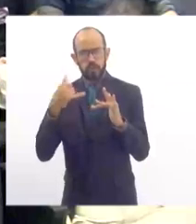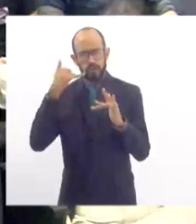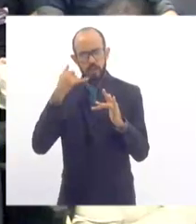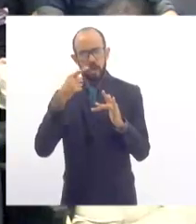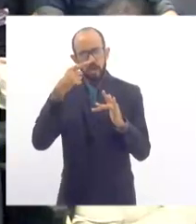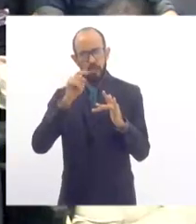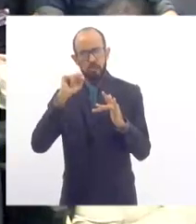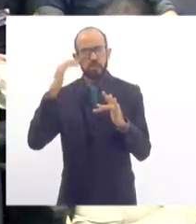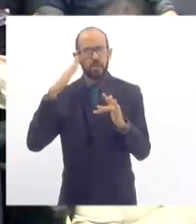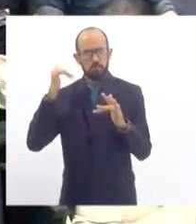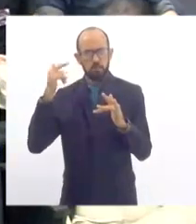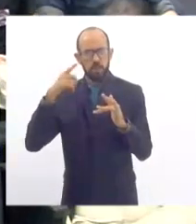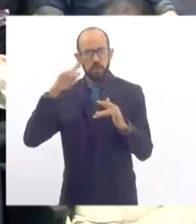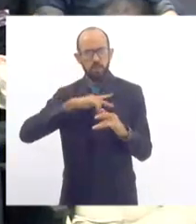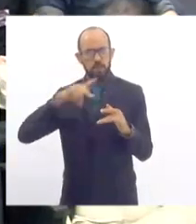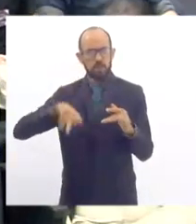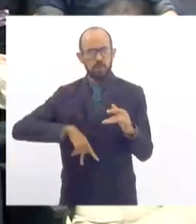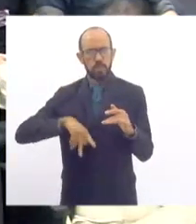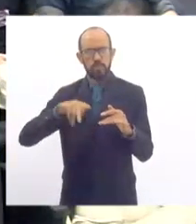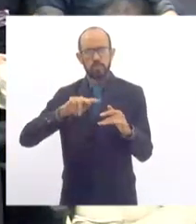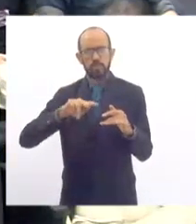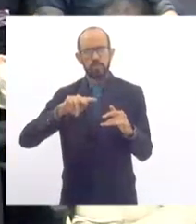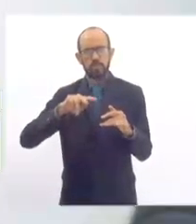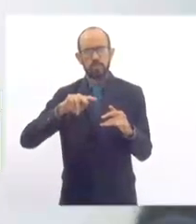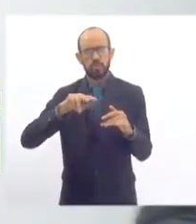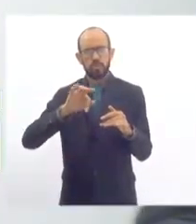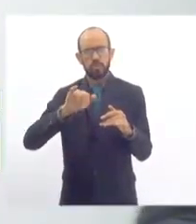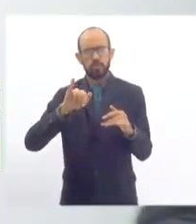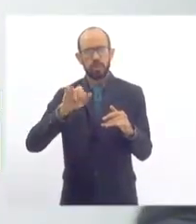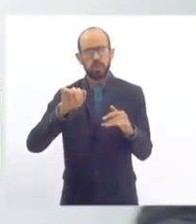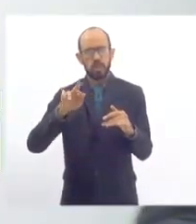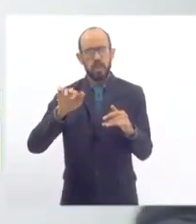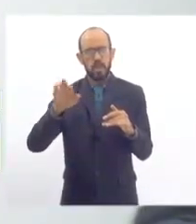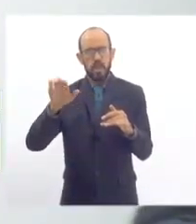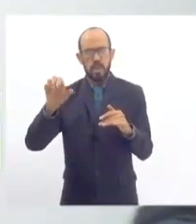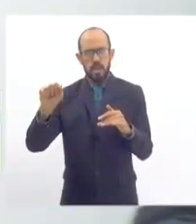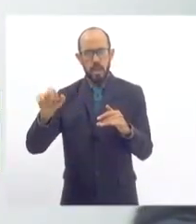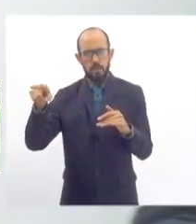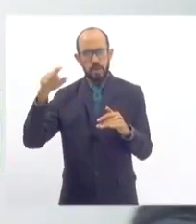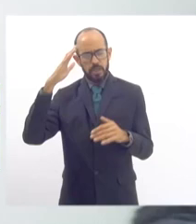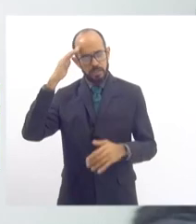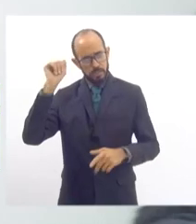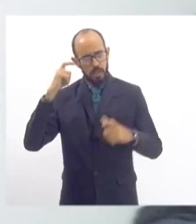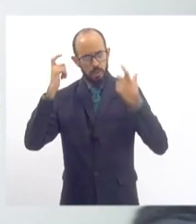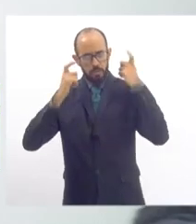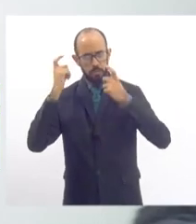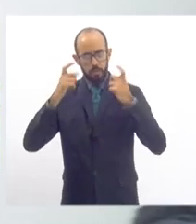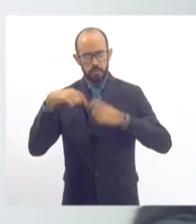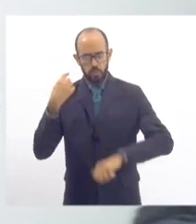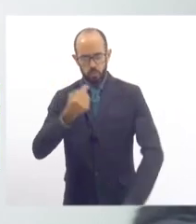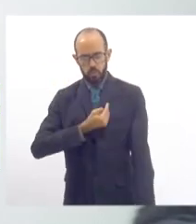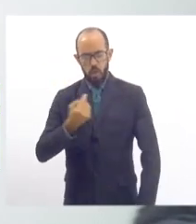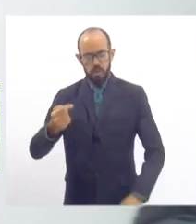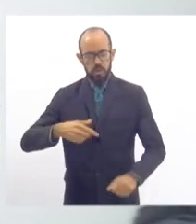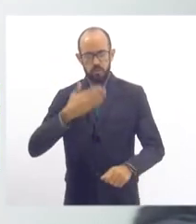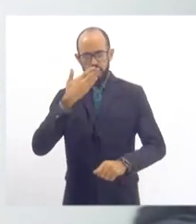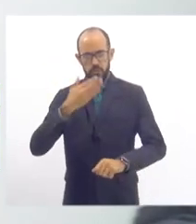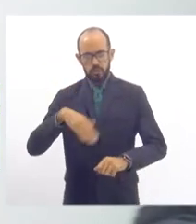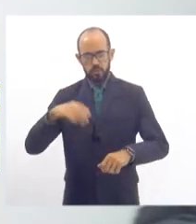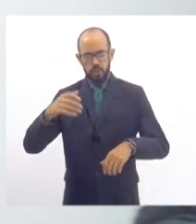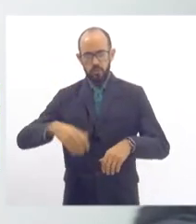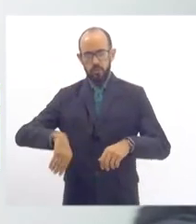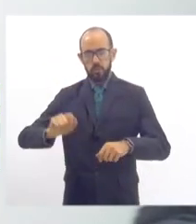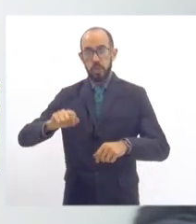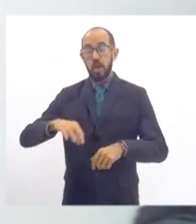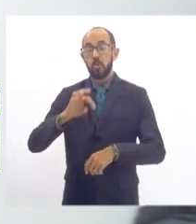Nós vamos entrar em contato com o presidente Henrique Figueira para que ele saiba da nossa preocupação com esse tipo de manifestação do Tribunal de Justiça